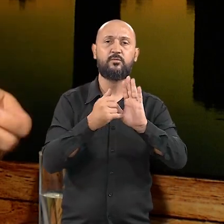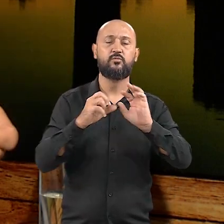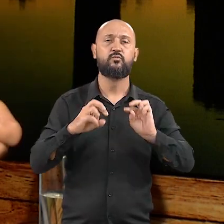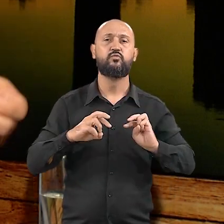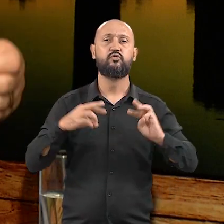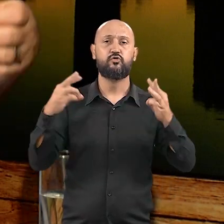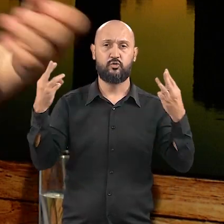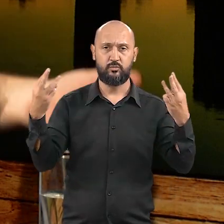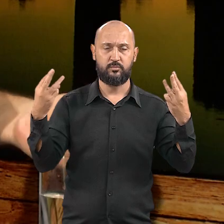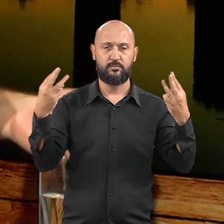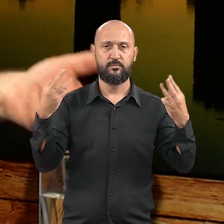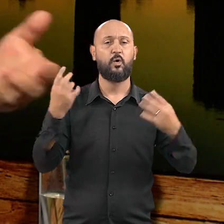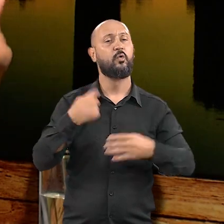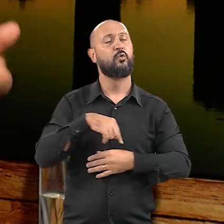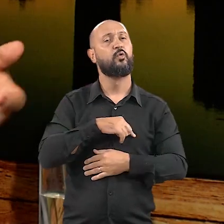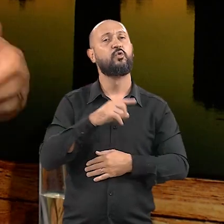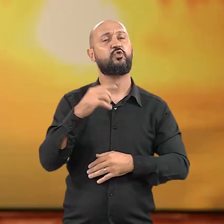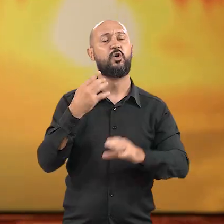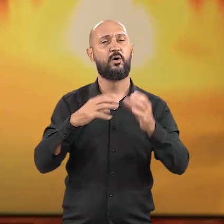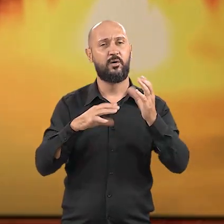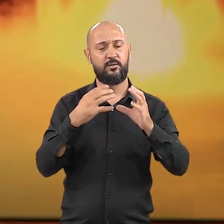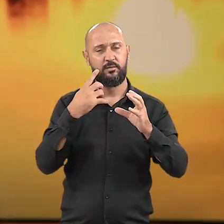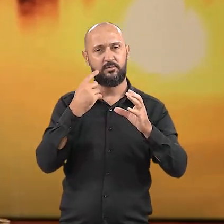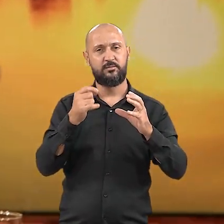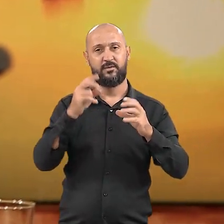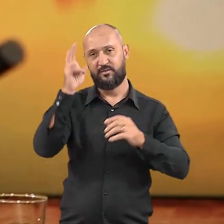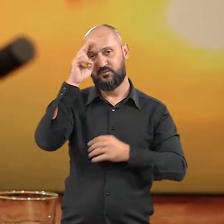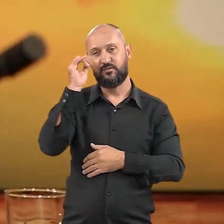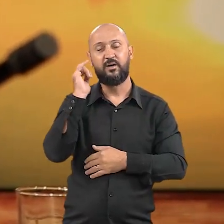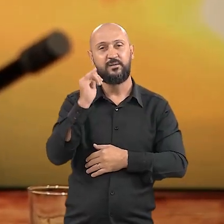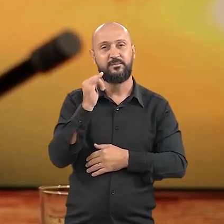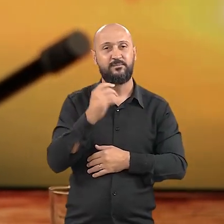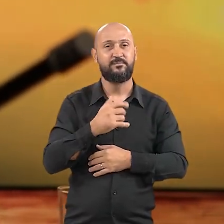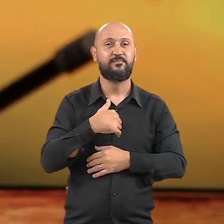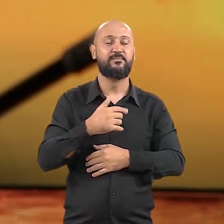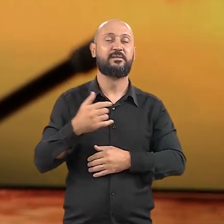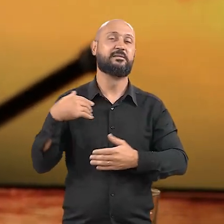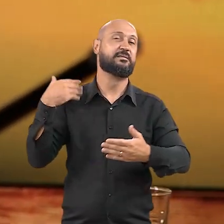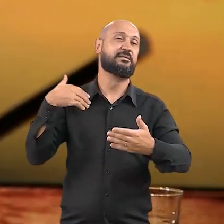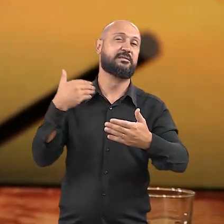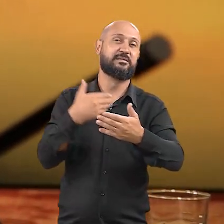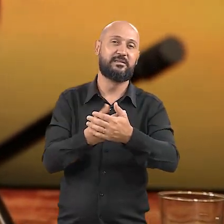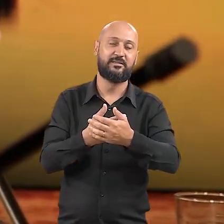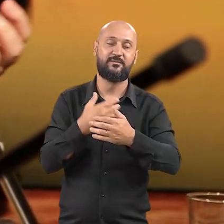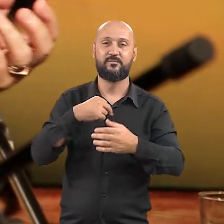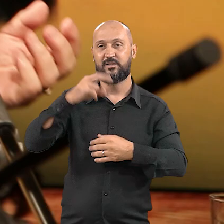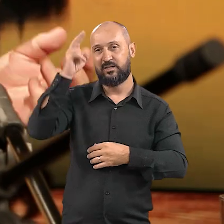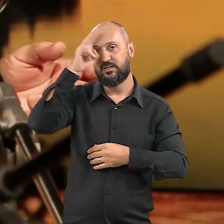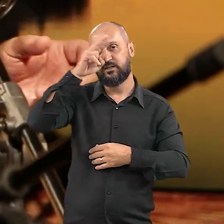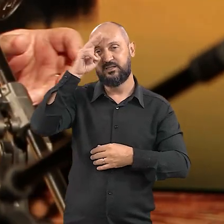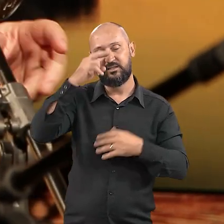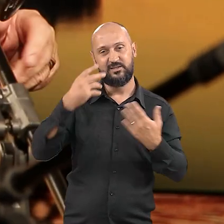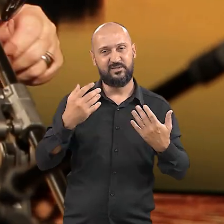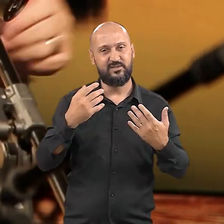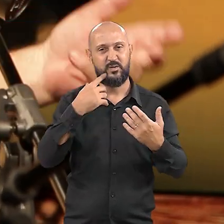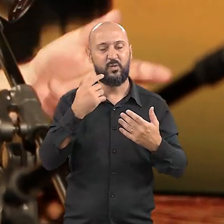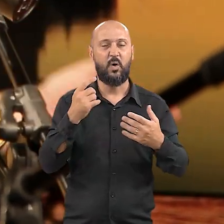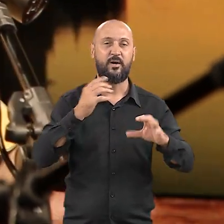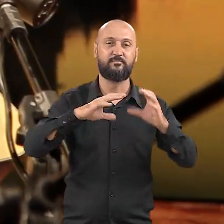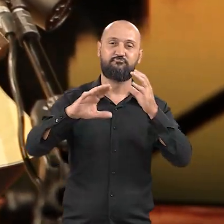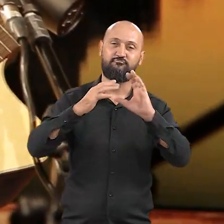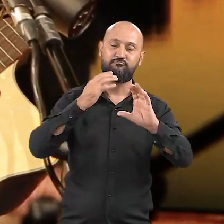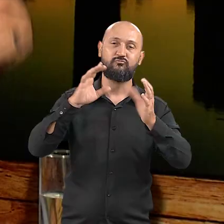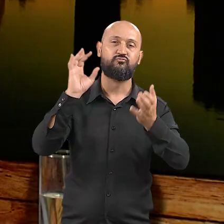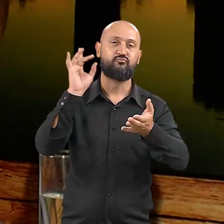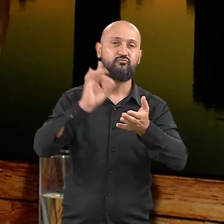show chamado Nossa Música é Assim, que eu contava através do tempo as histórias da nossa